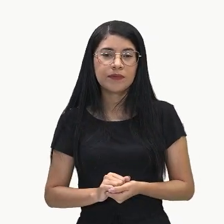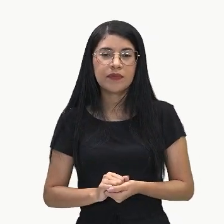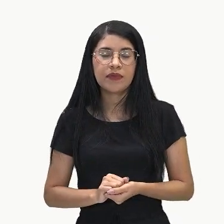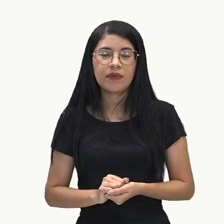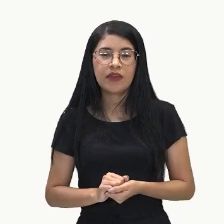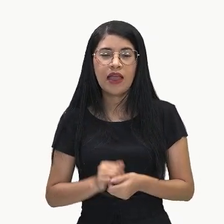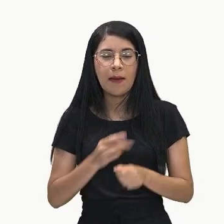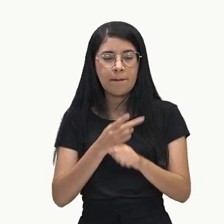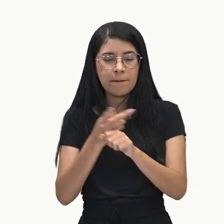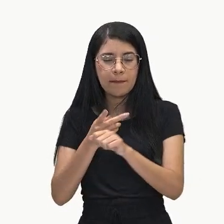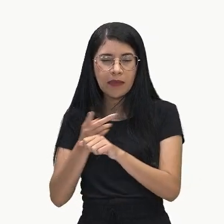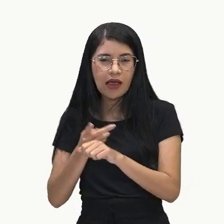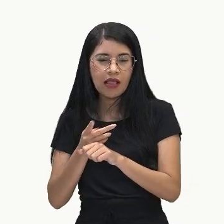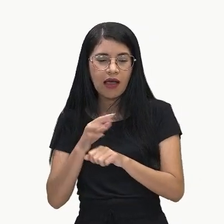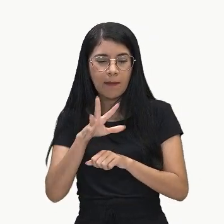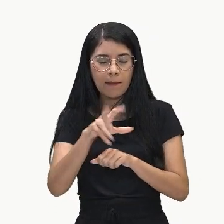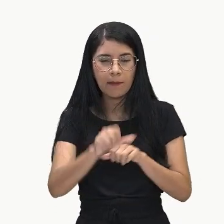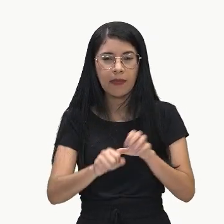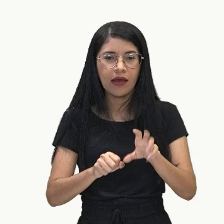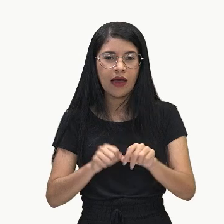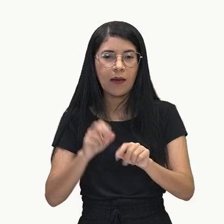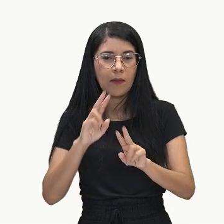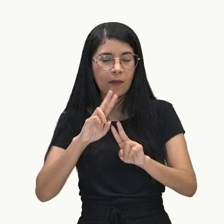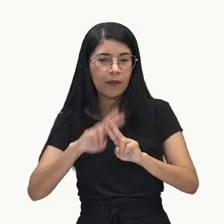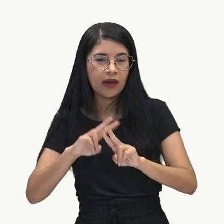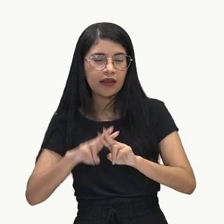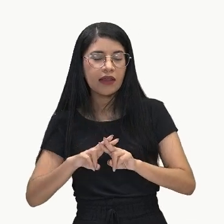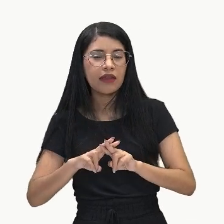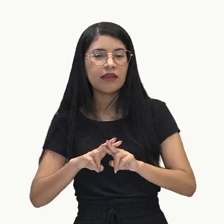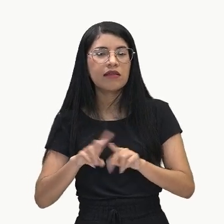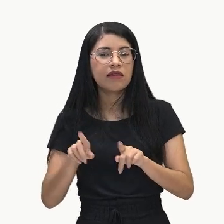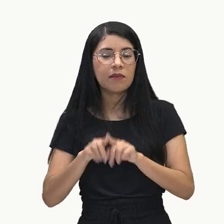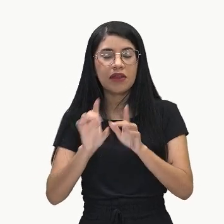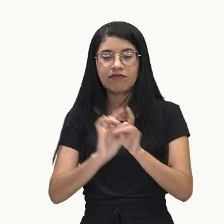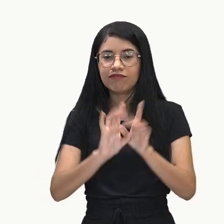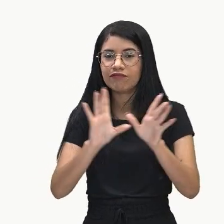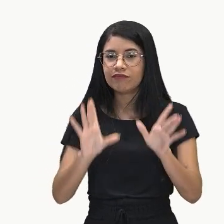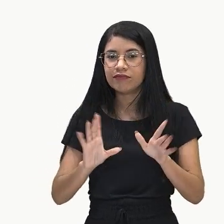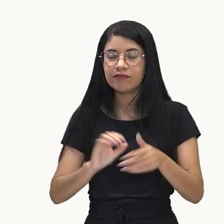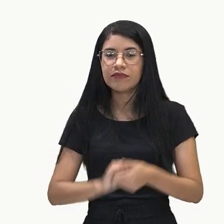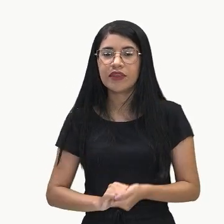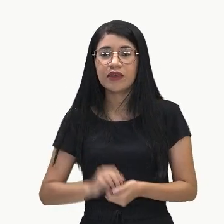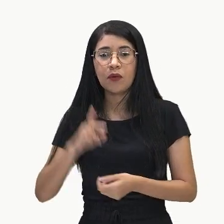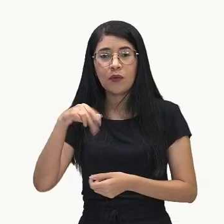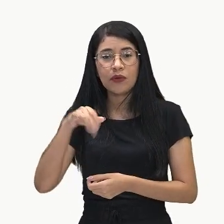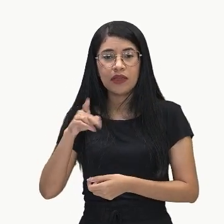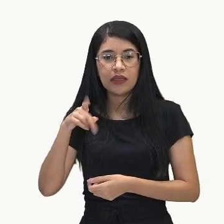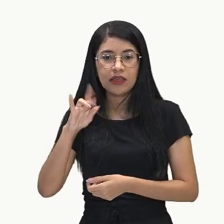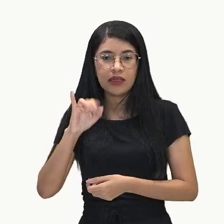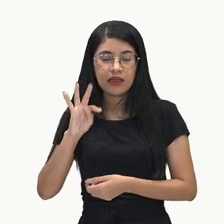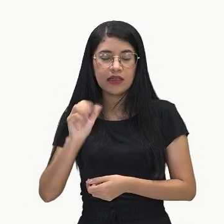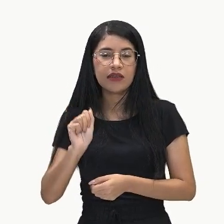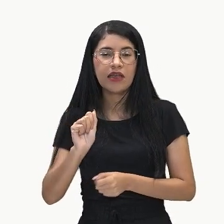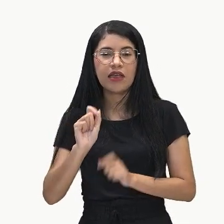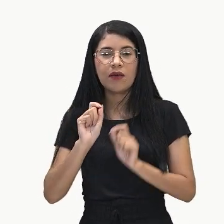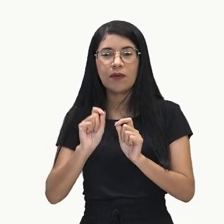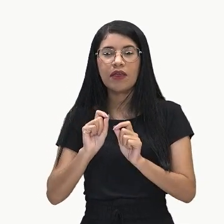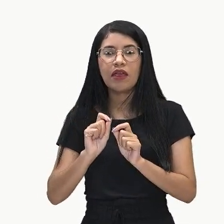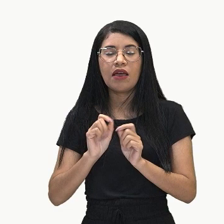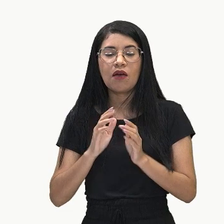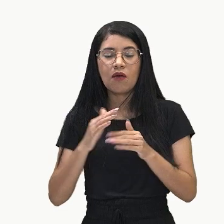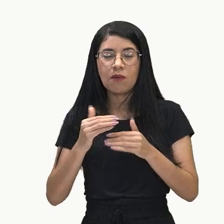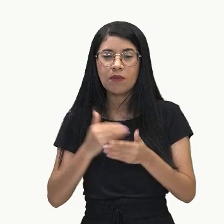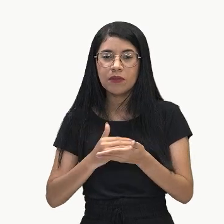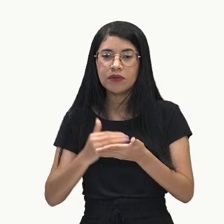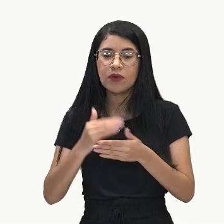foi nesse governo, galera, do Nikita Khrushchev, que iniciou o que alguns historiadores colocam como processo